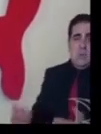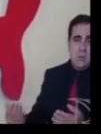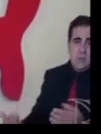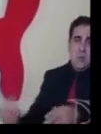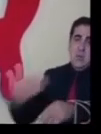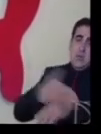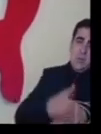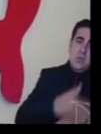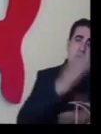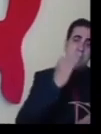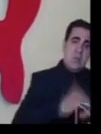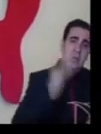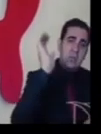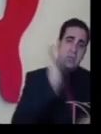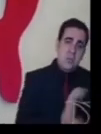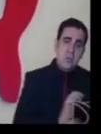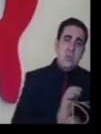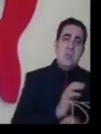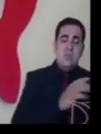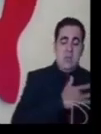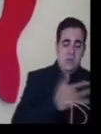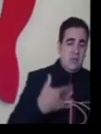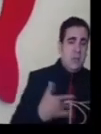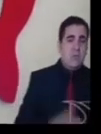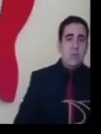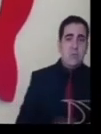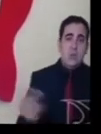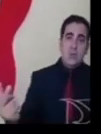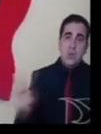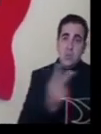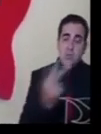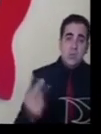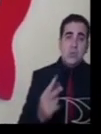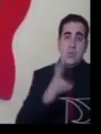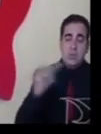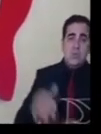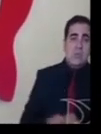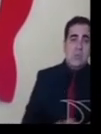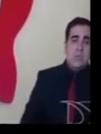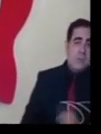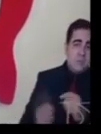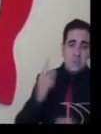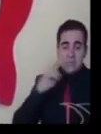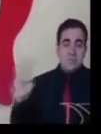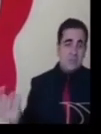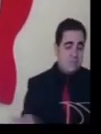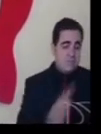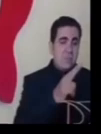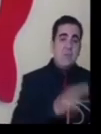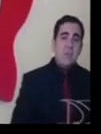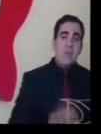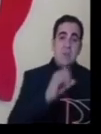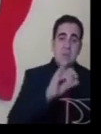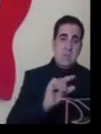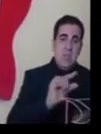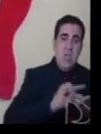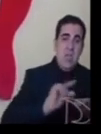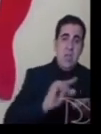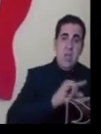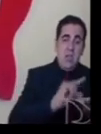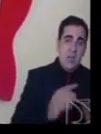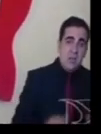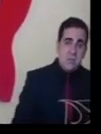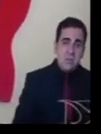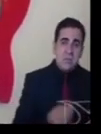ir até a Secretaria de Estado da Saúde e eles verão que se as vacinas que